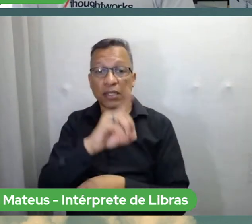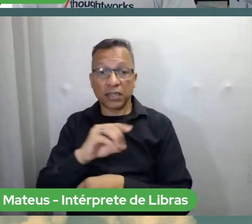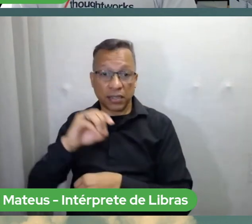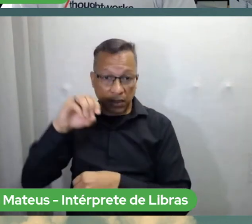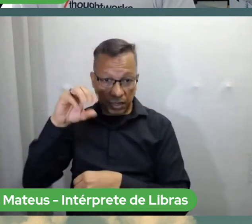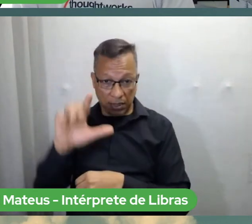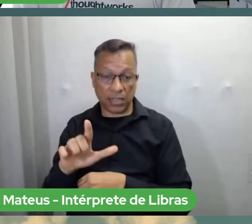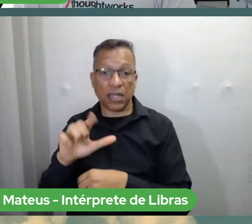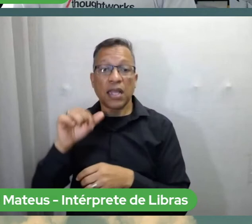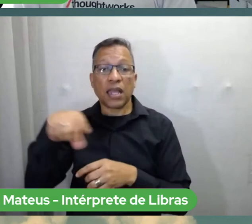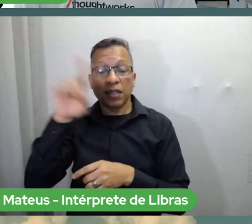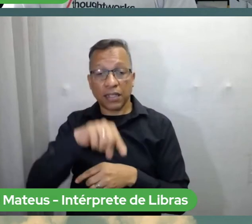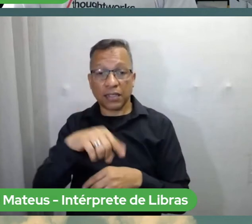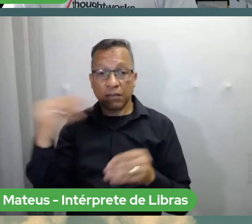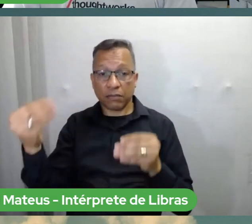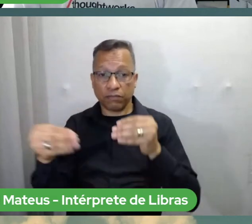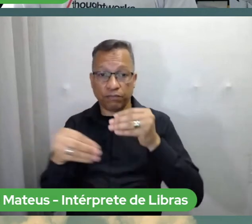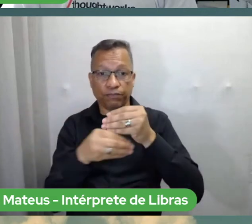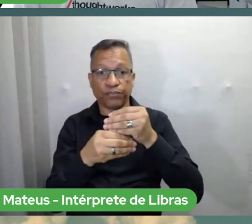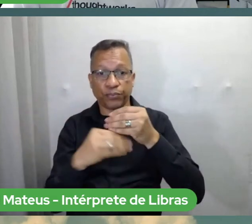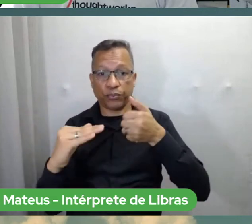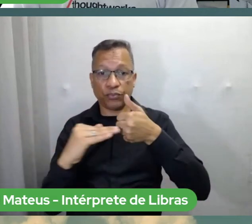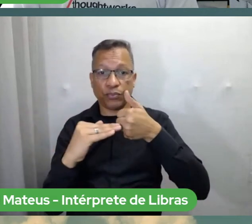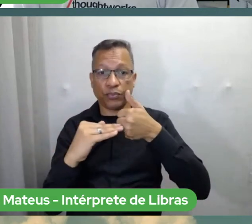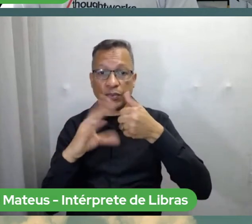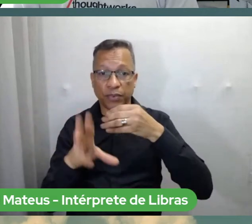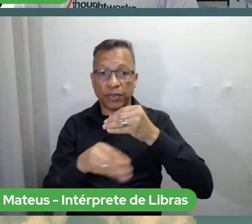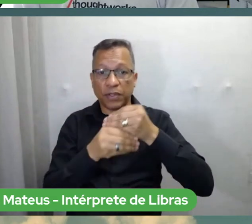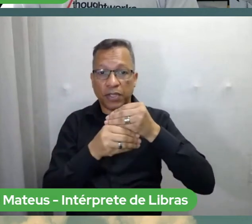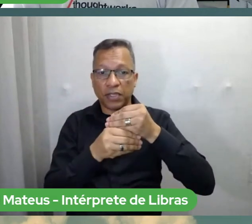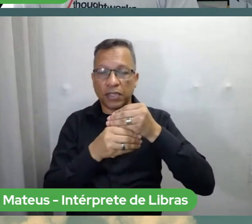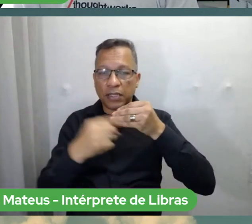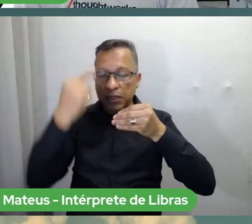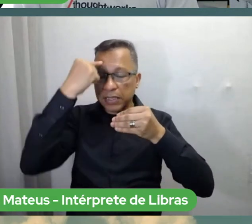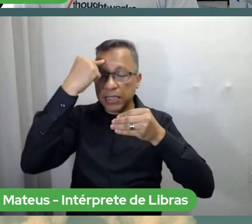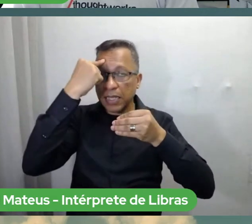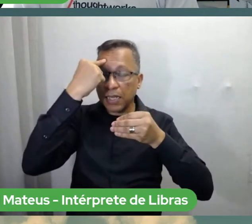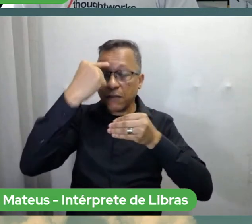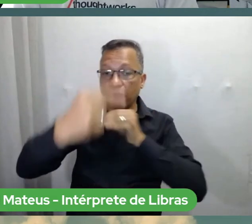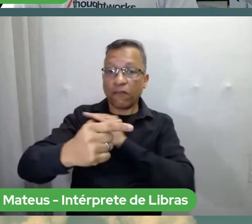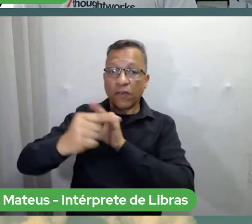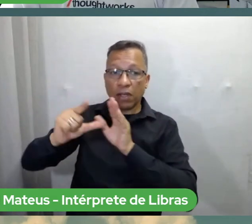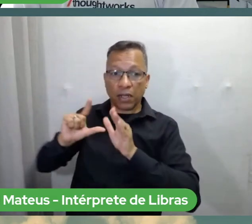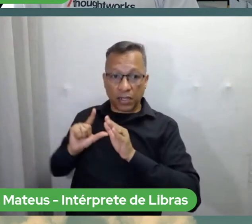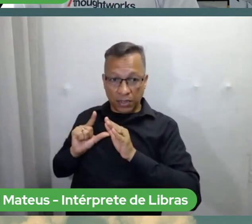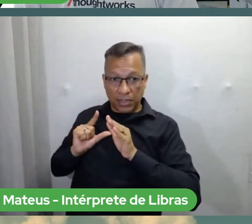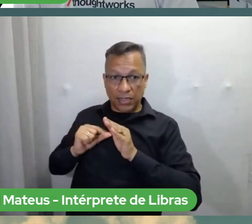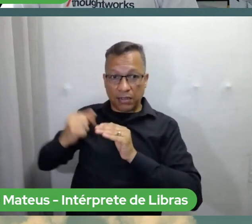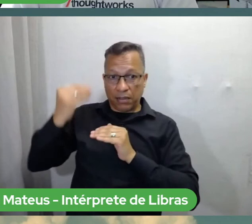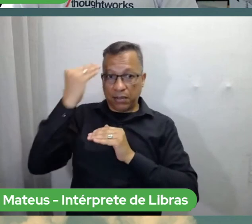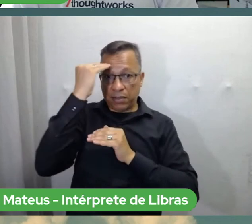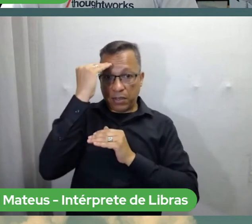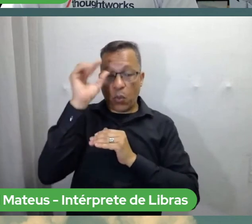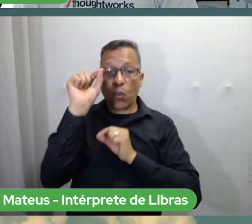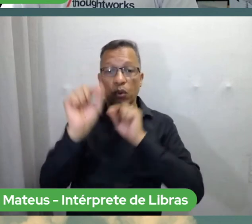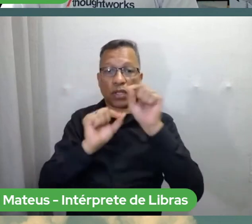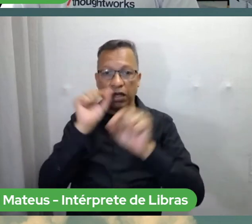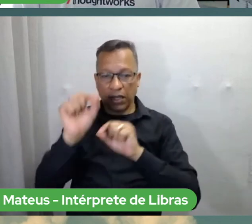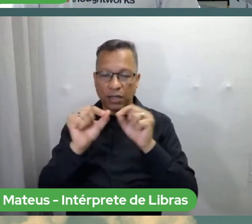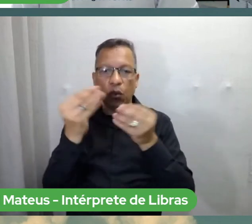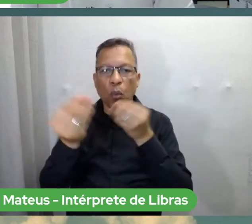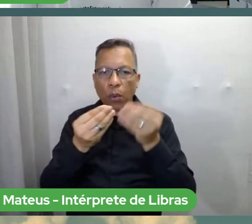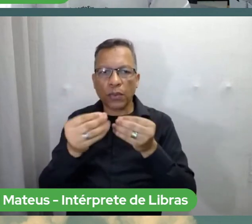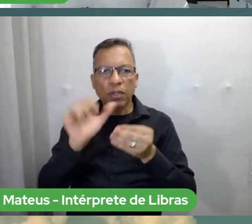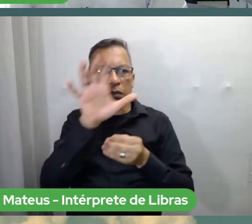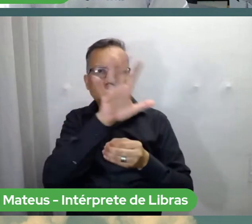lá onde os dados são armazenados. Aí a gente tem que entender, voltar um pouco antes aí e entender o negócio. Então, entender o negócio, tentar mapear os